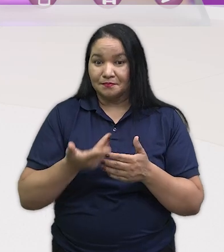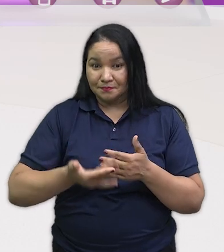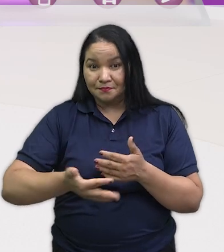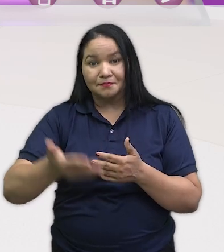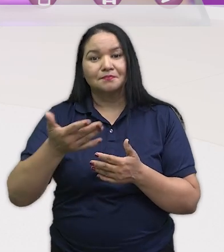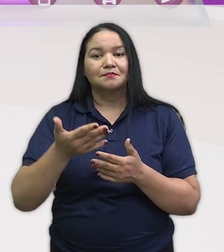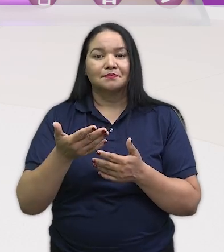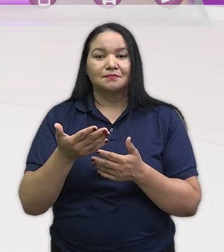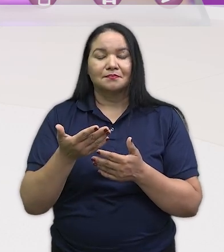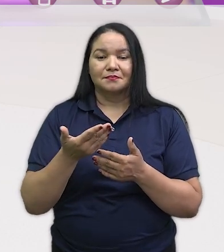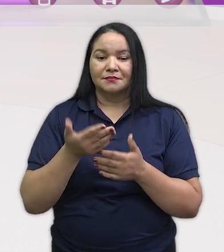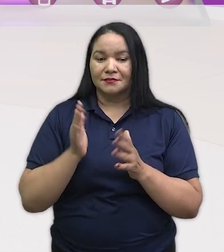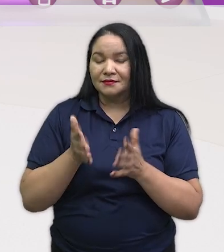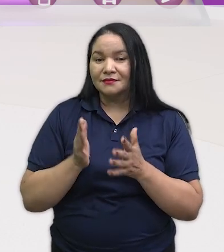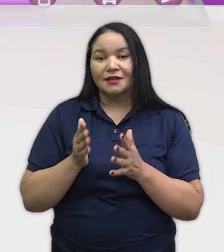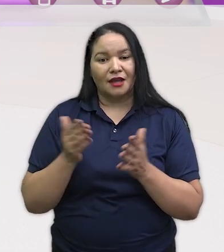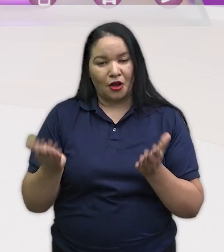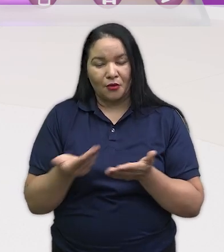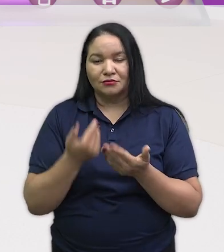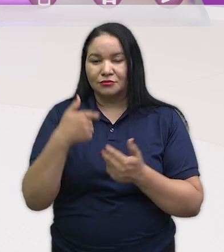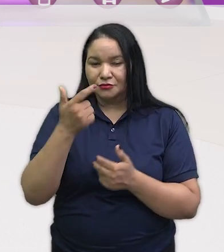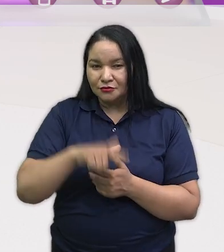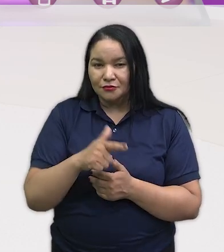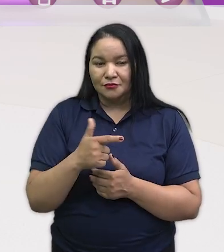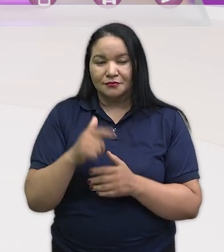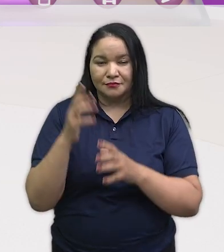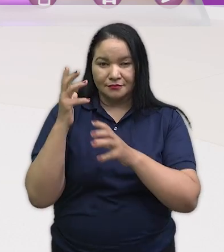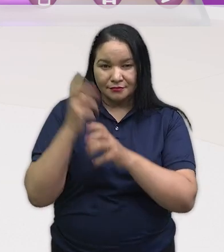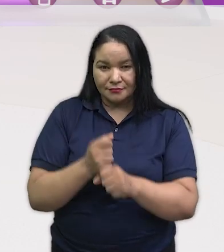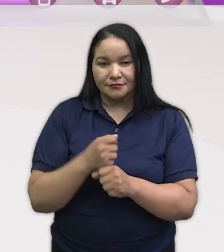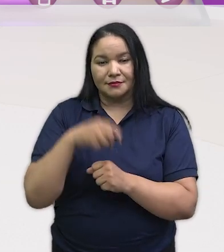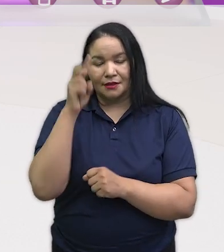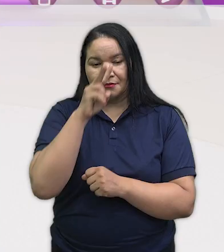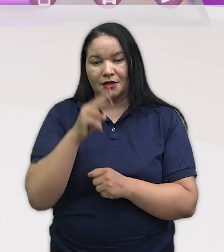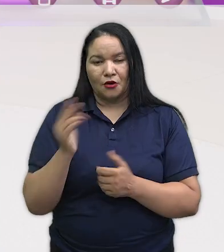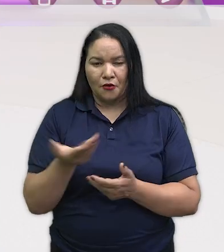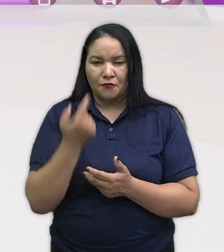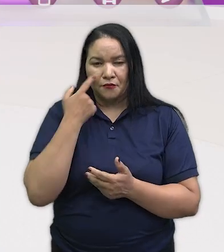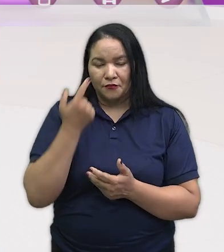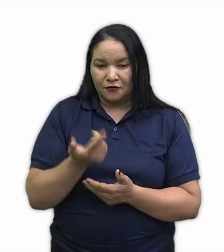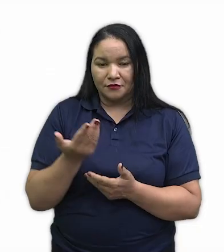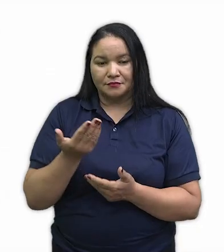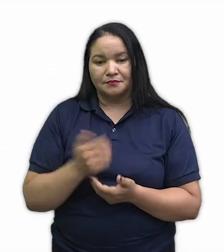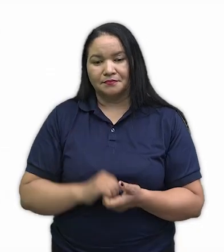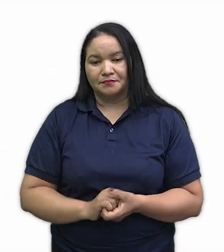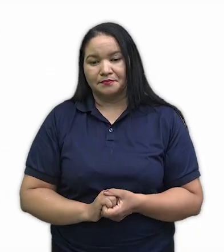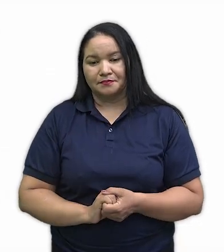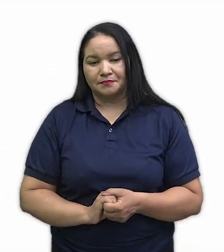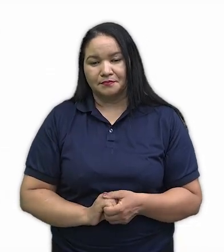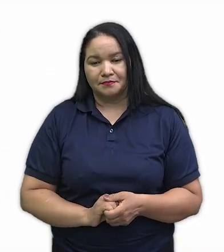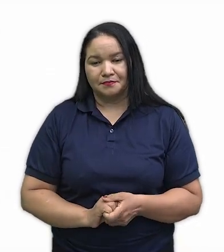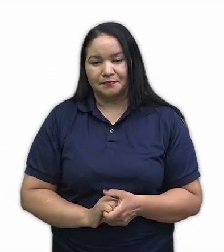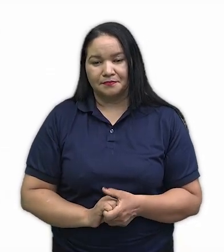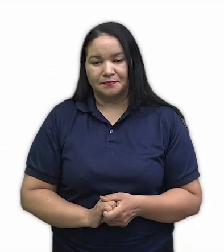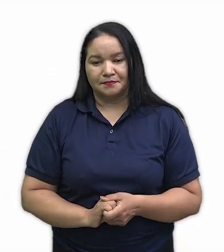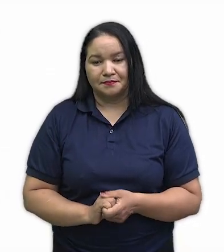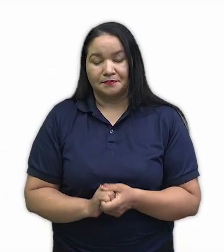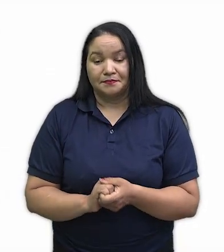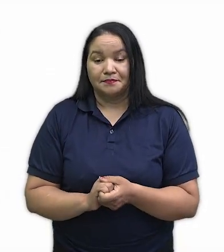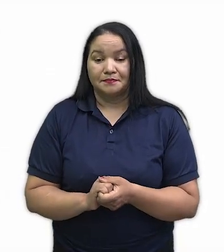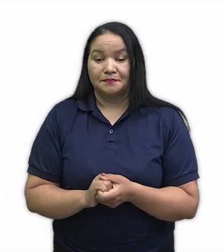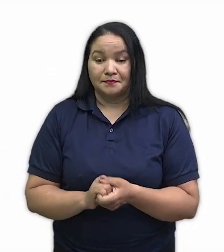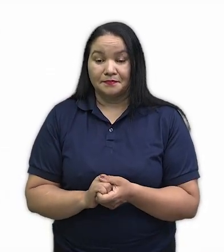viu muito disso ao longo das aulas aqui. Tudo bem? Então, vem aqui comigo, bora aqui a nossa primeira cartela.